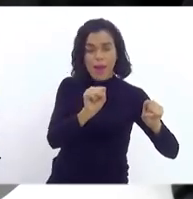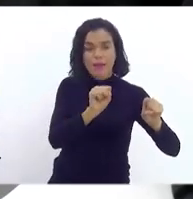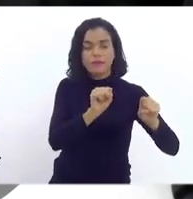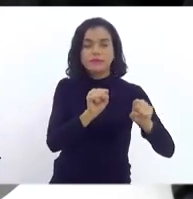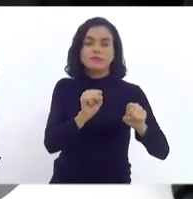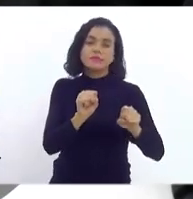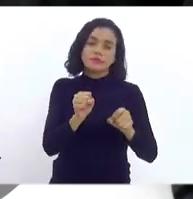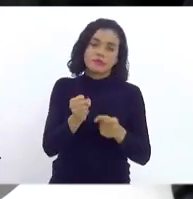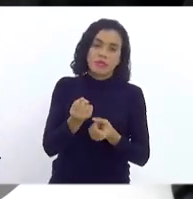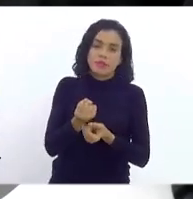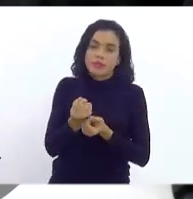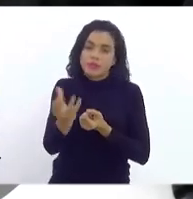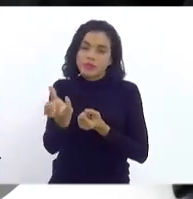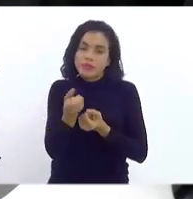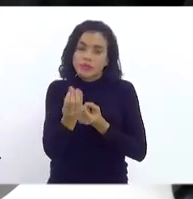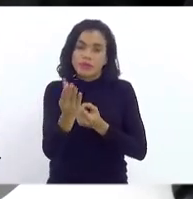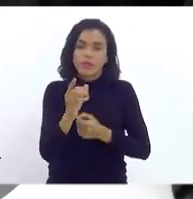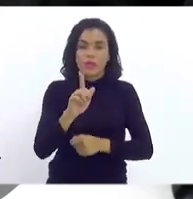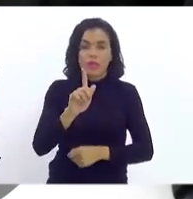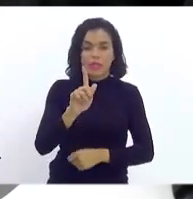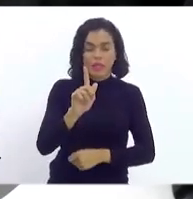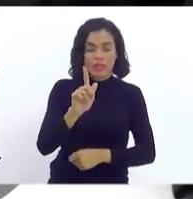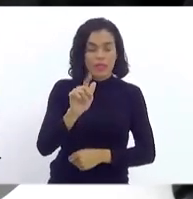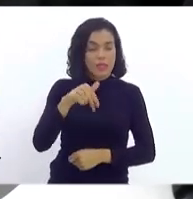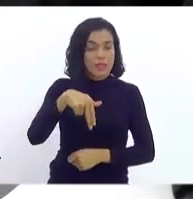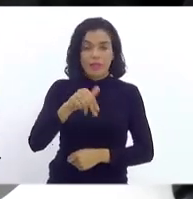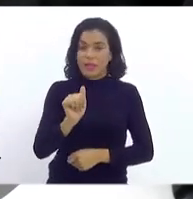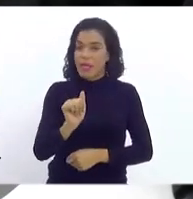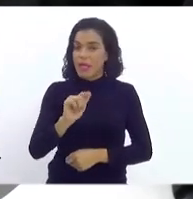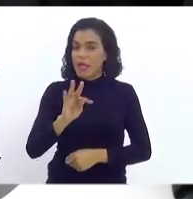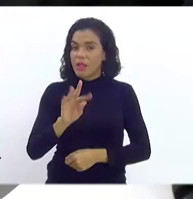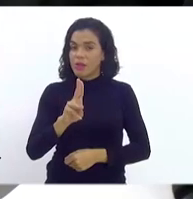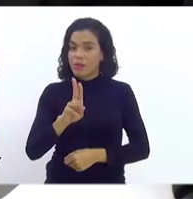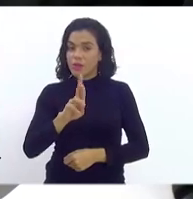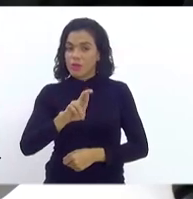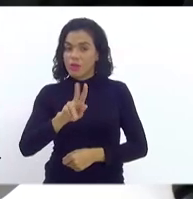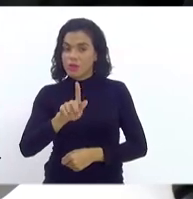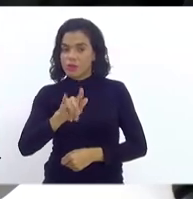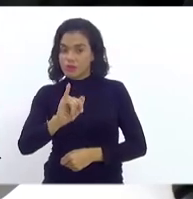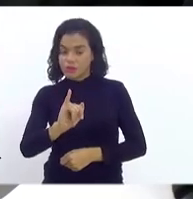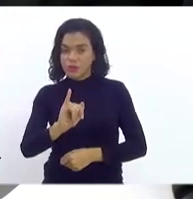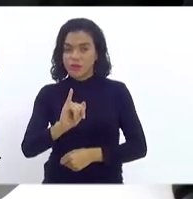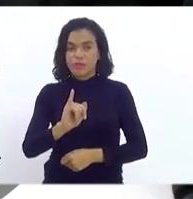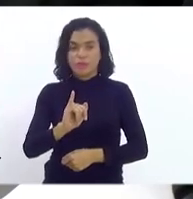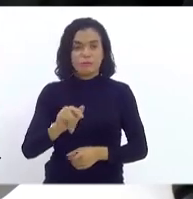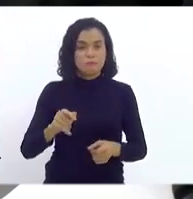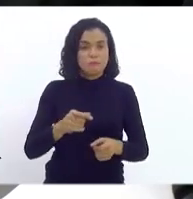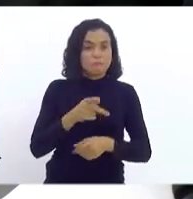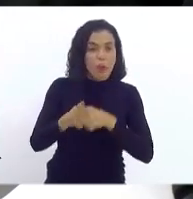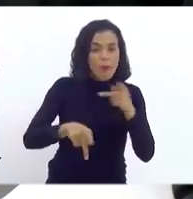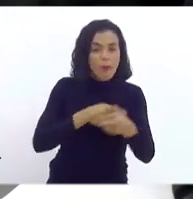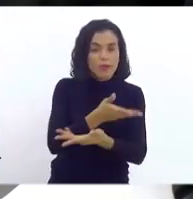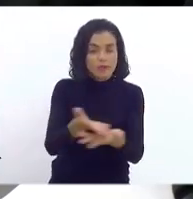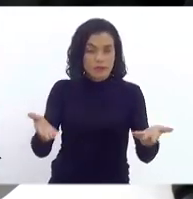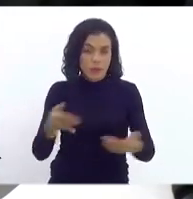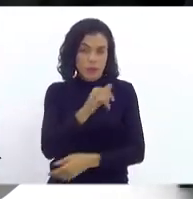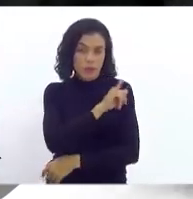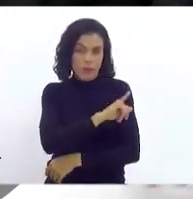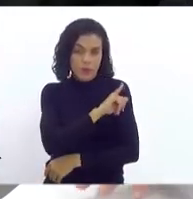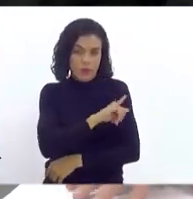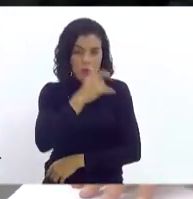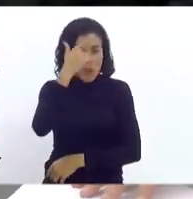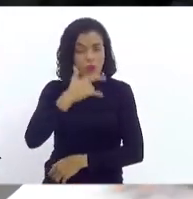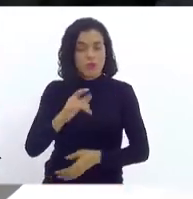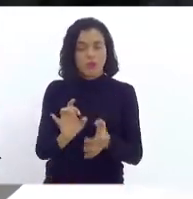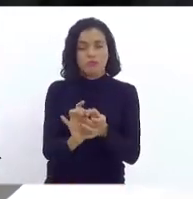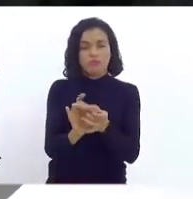pela distribuidora Natos no estado do Rio de Janeiro, né, para a população fluminense. Estou aí à disposição